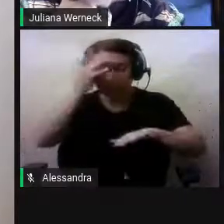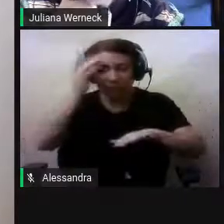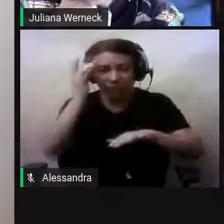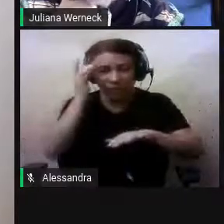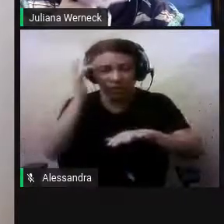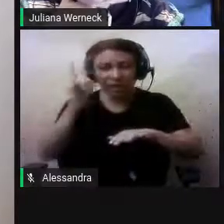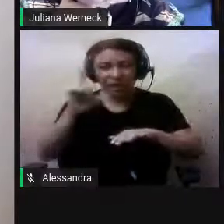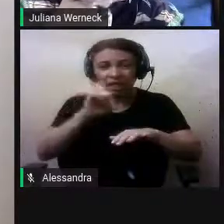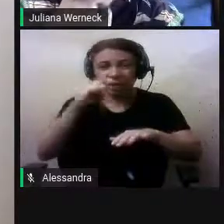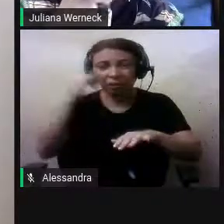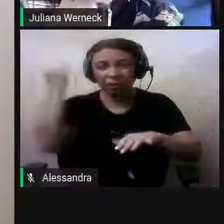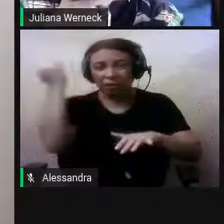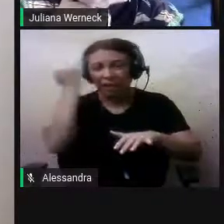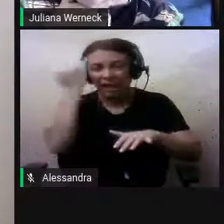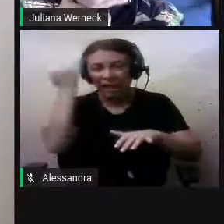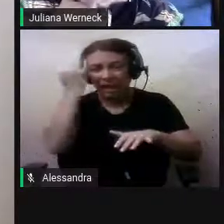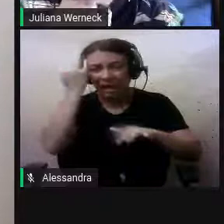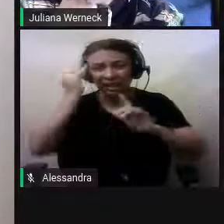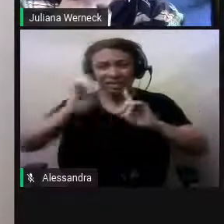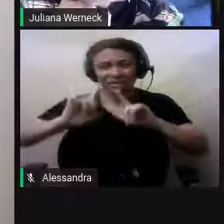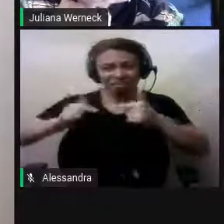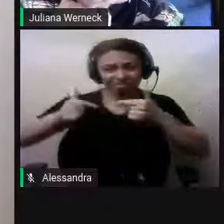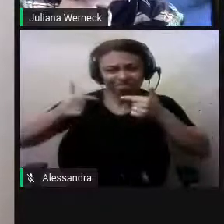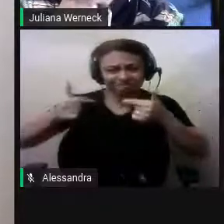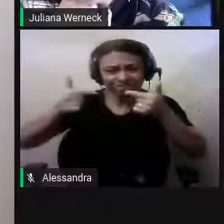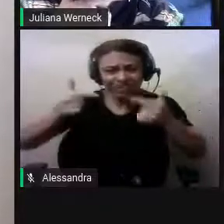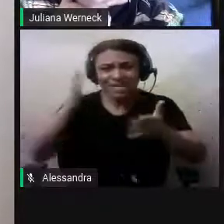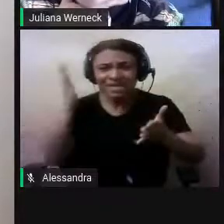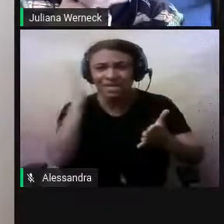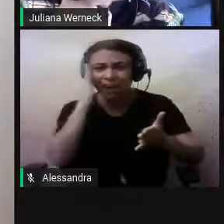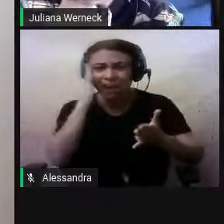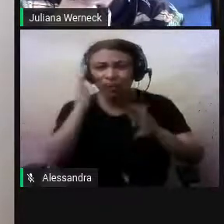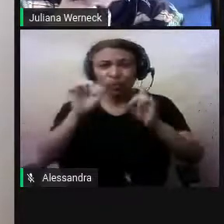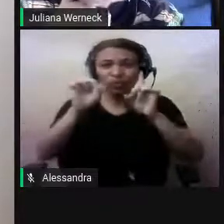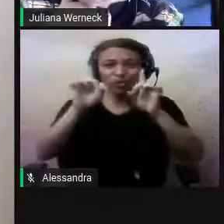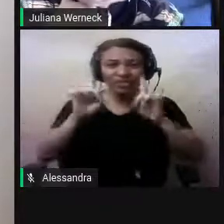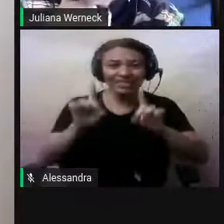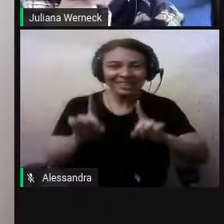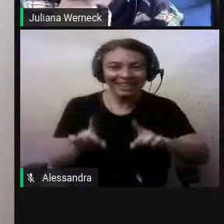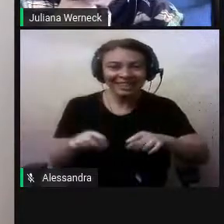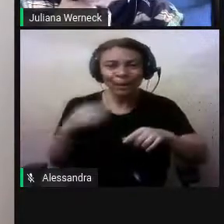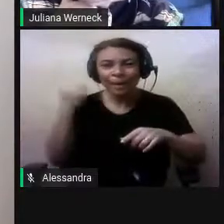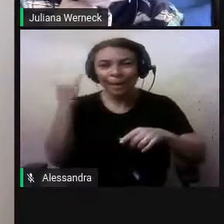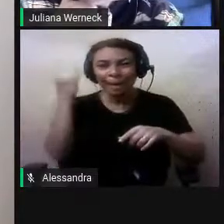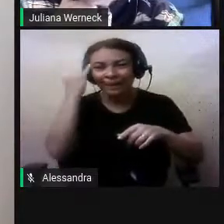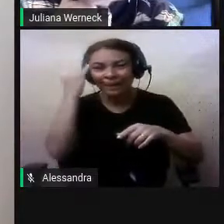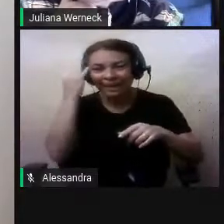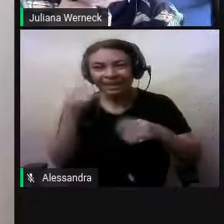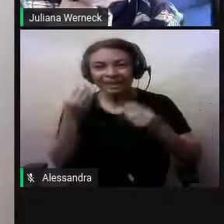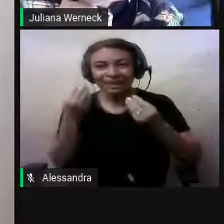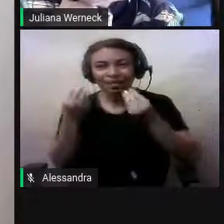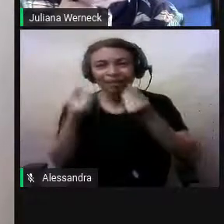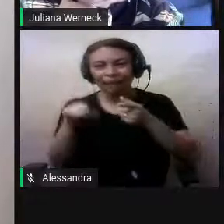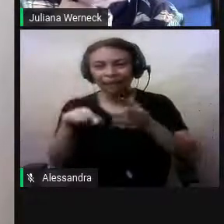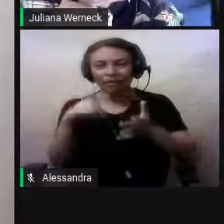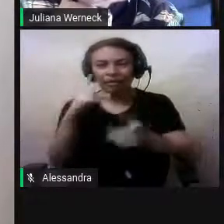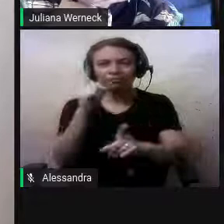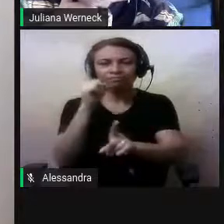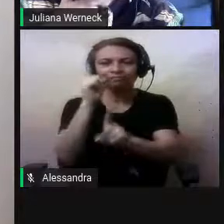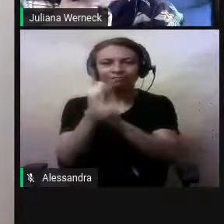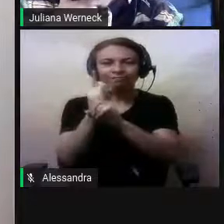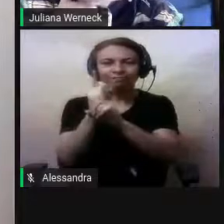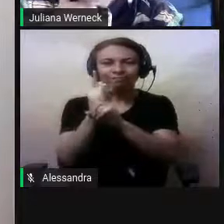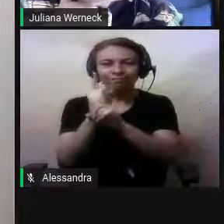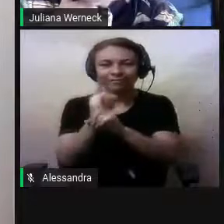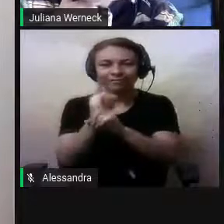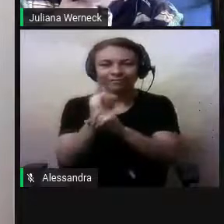vezes preguiça de fazer isso, de ir atrás, de saber o direito, preguiça de... Então, foi isso que eu identifiquei na primeira